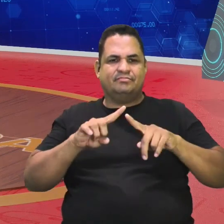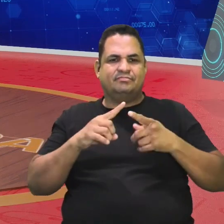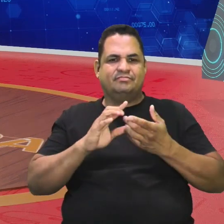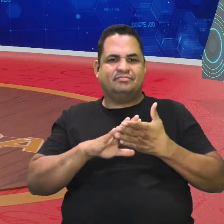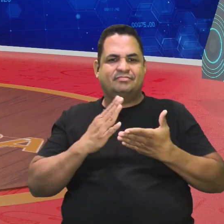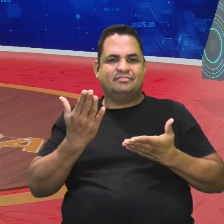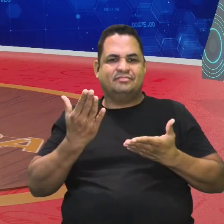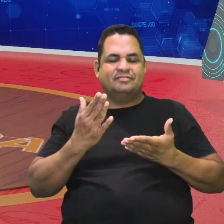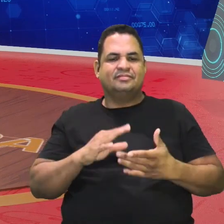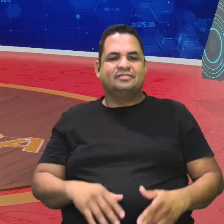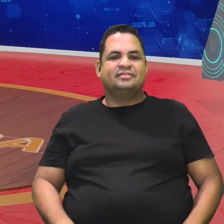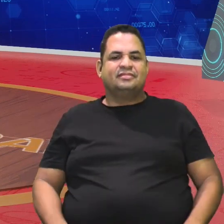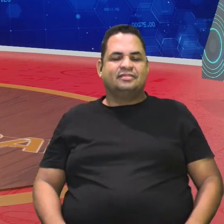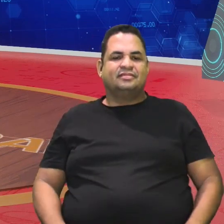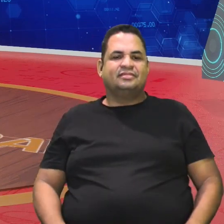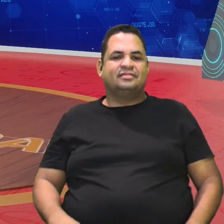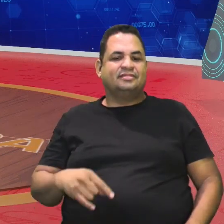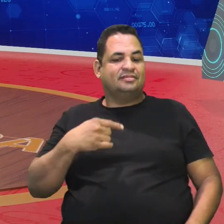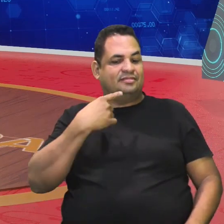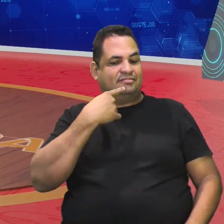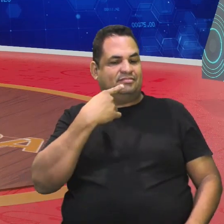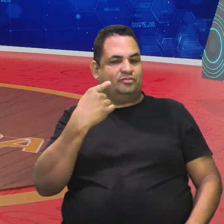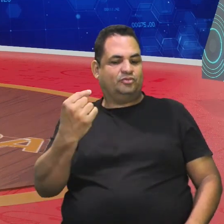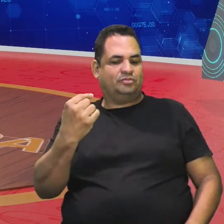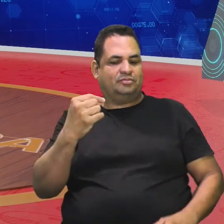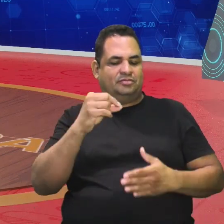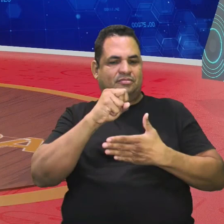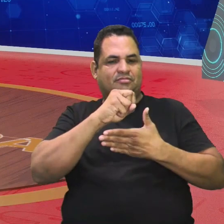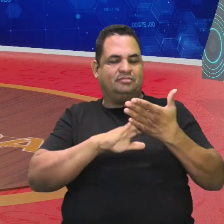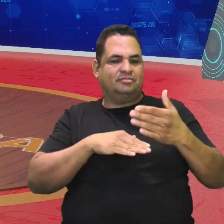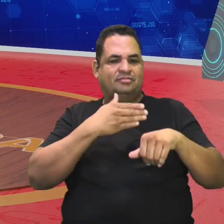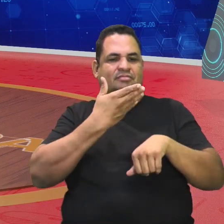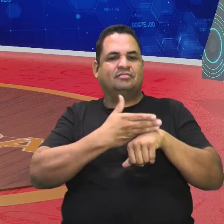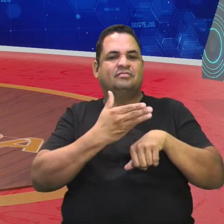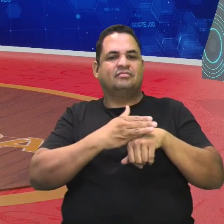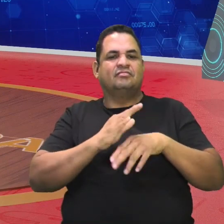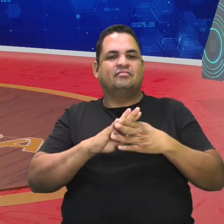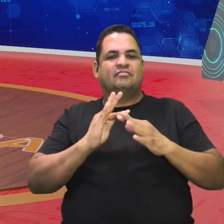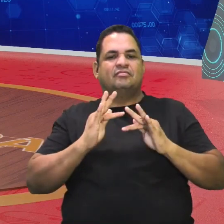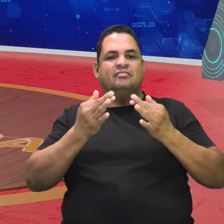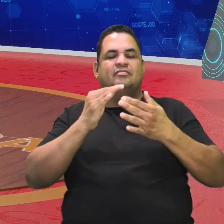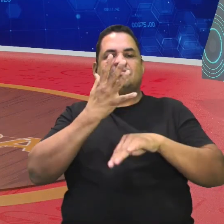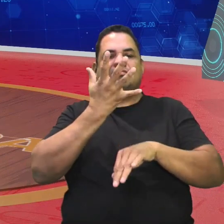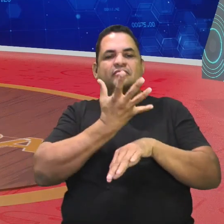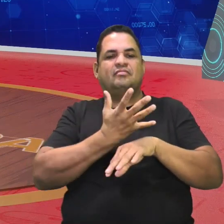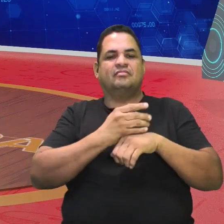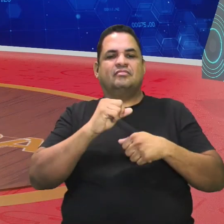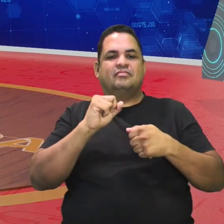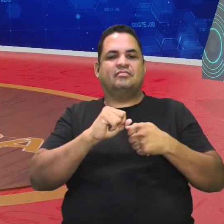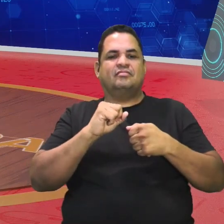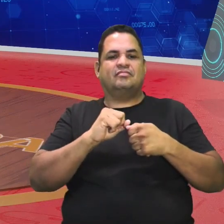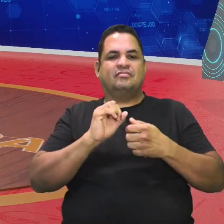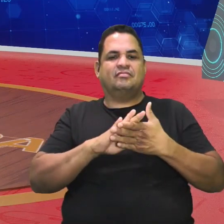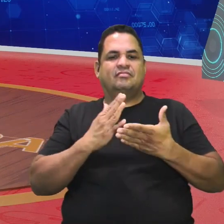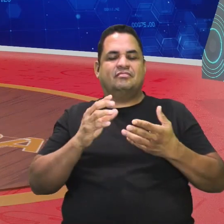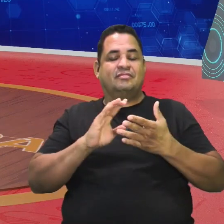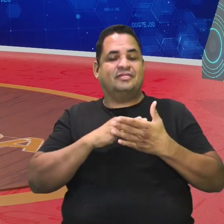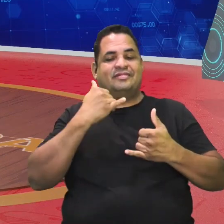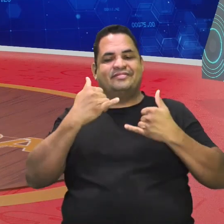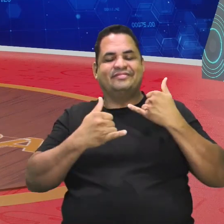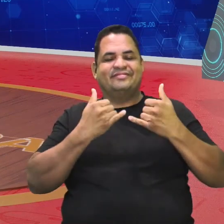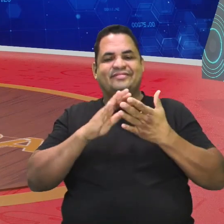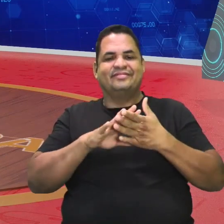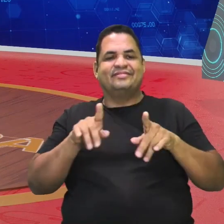não vão correr do simulado, tá? O simulado é compromisso de vocês, mas a gente pode pensar aí até o final da disciplina de fazer algo mais